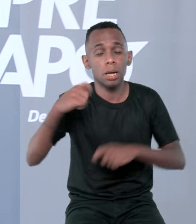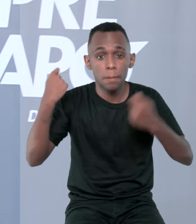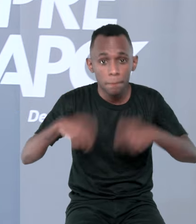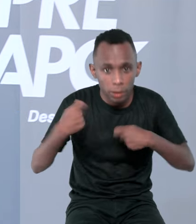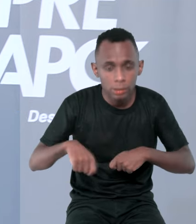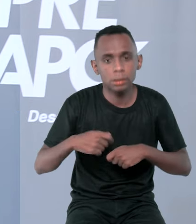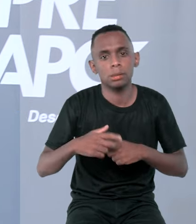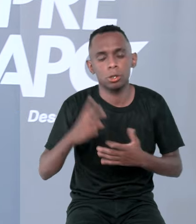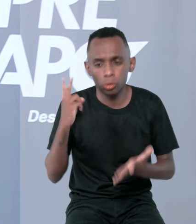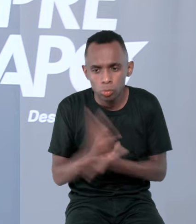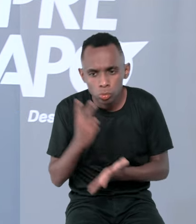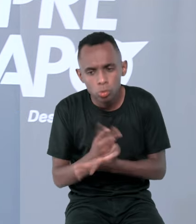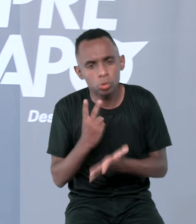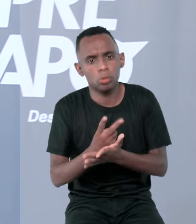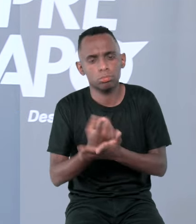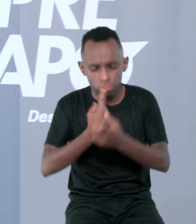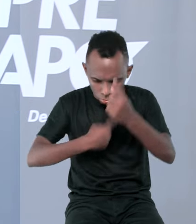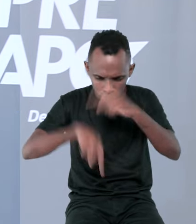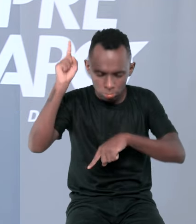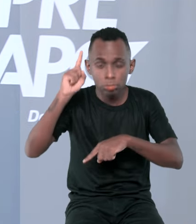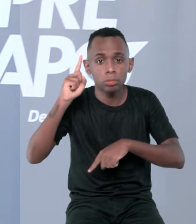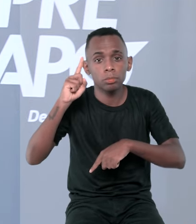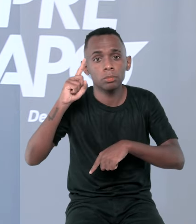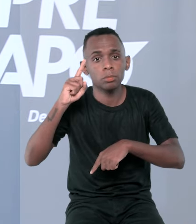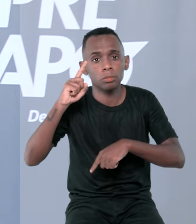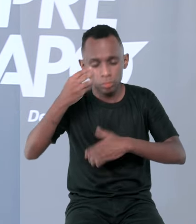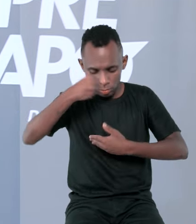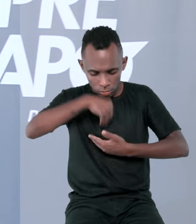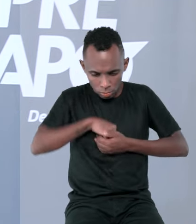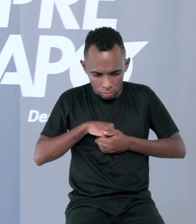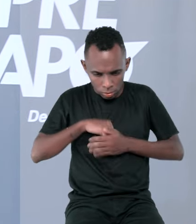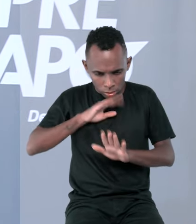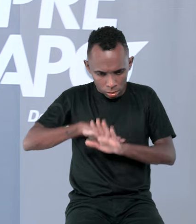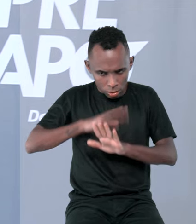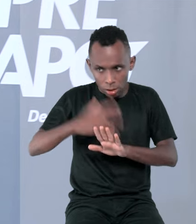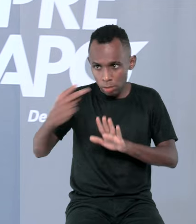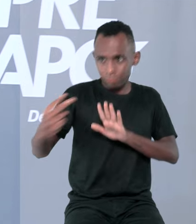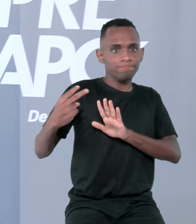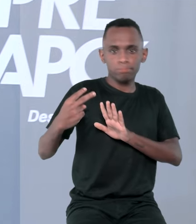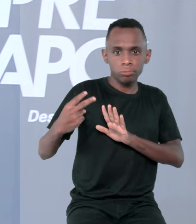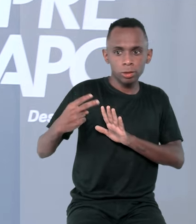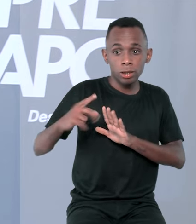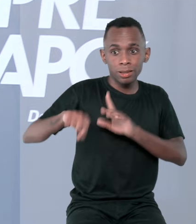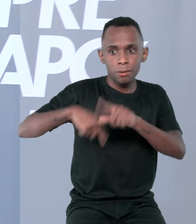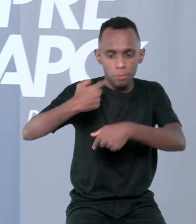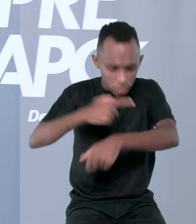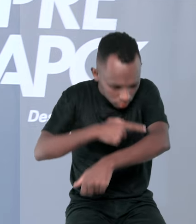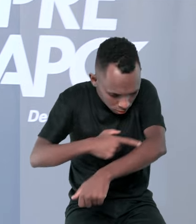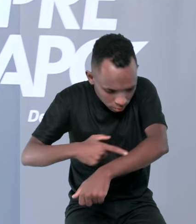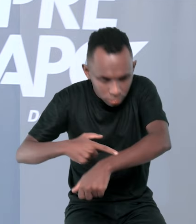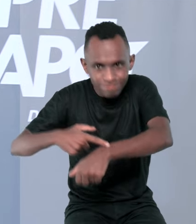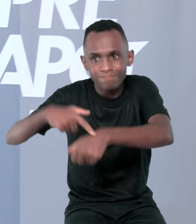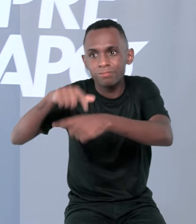preservar o avesso, você me disse. Preservar aquilo que ninguém vê, porque não demora muito e a cor da pele atravessa o nosso